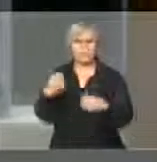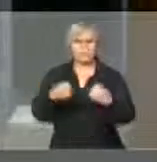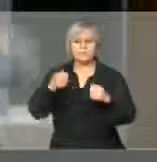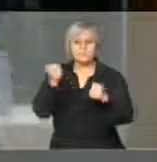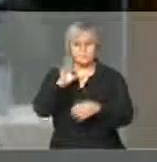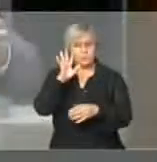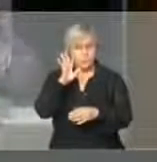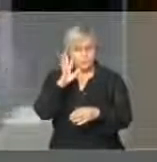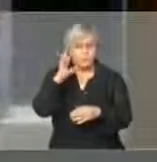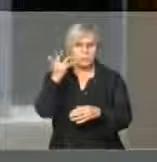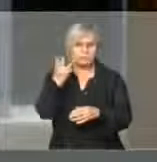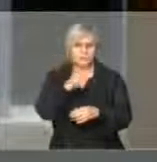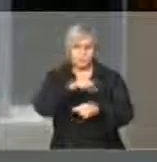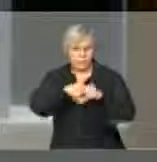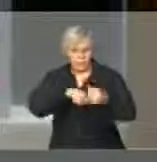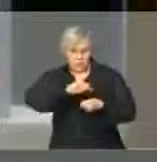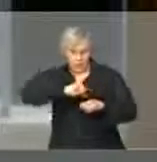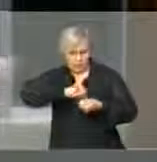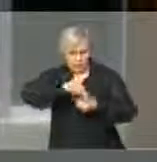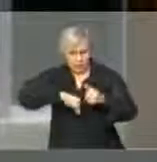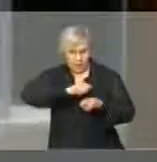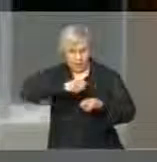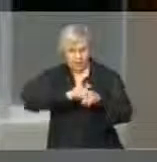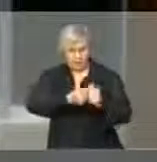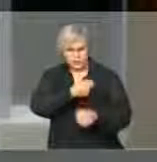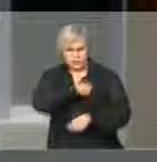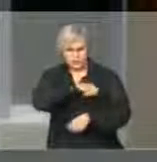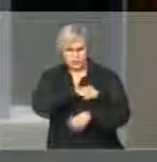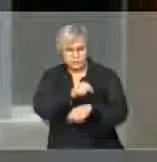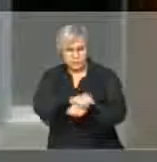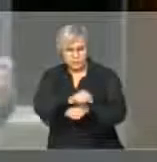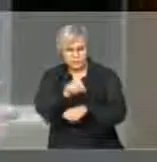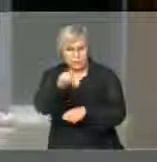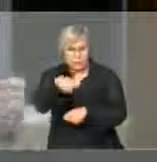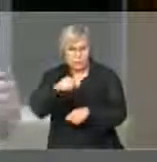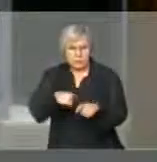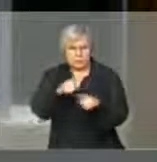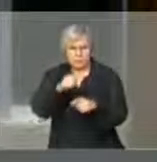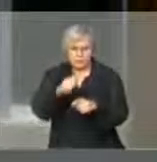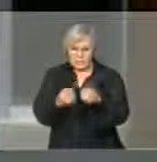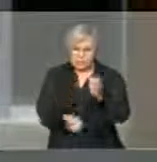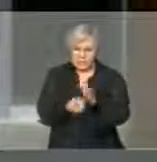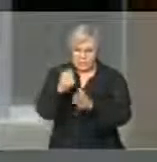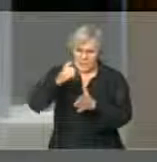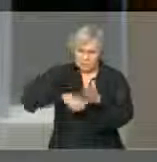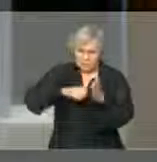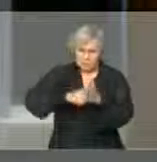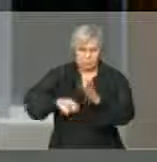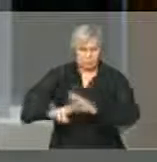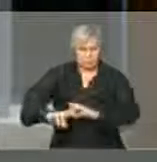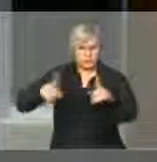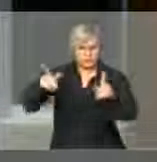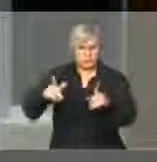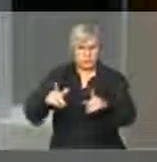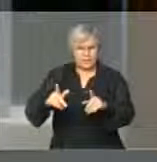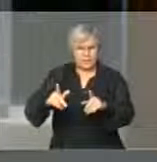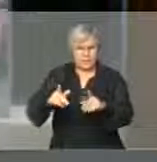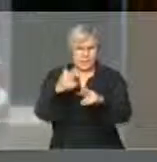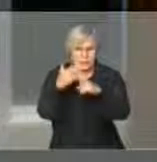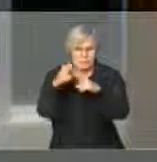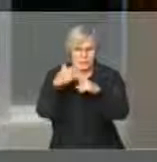ajuste fiscal, sim, mas não criando um novo tributo disfarçado de preço de energia. Isso é